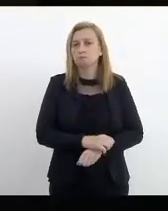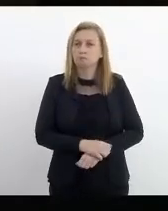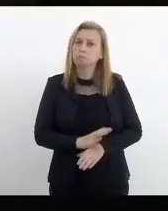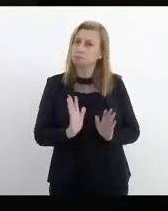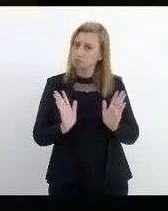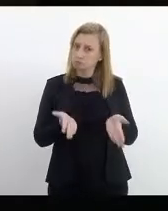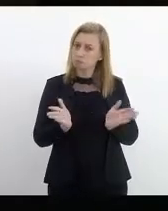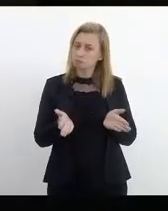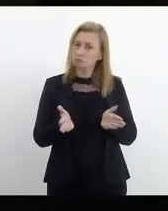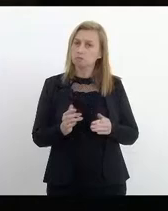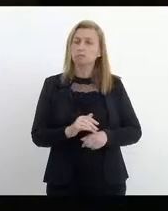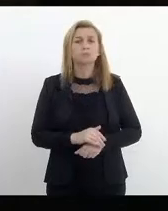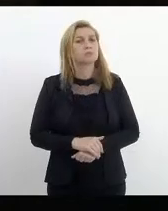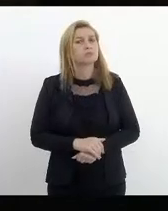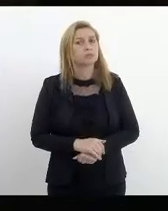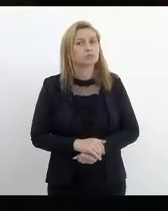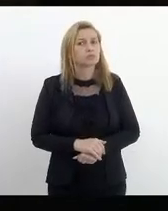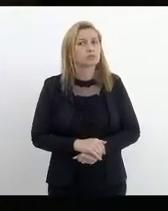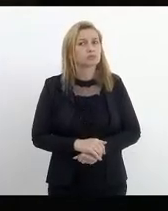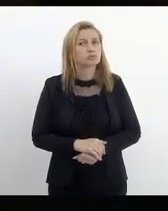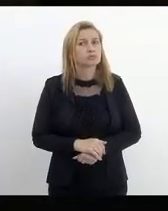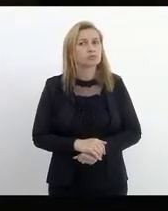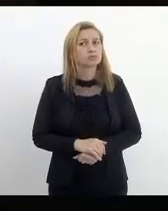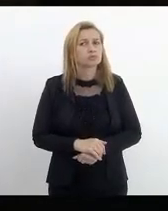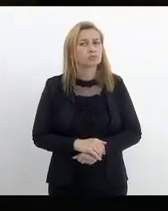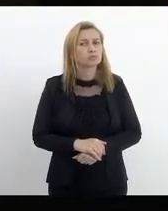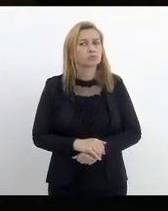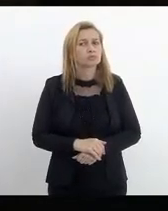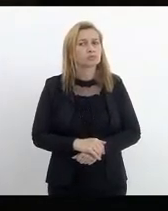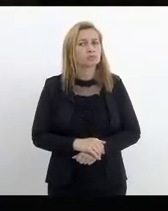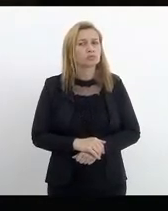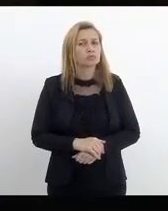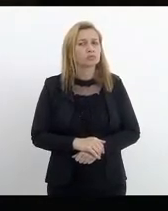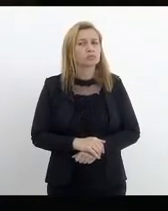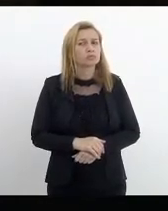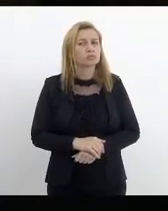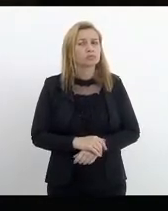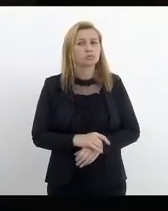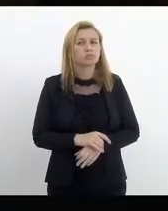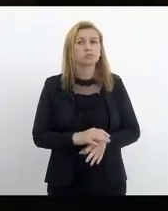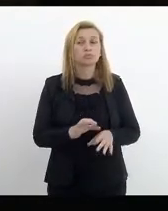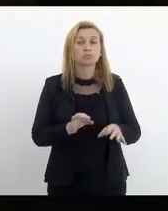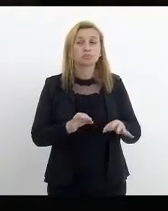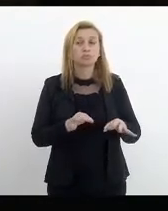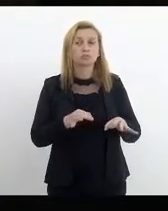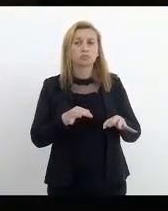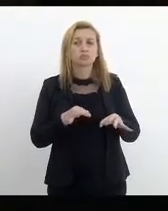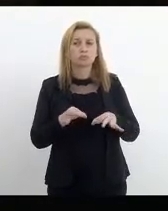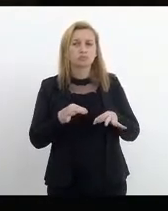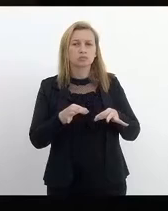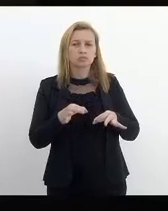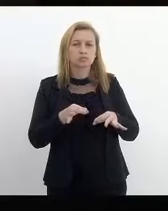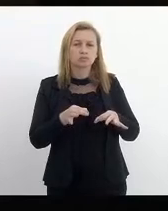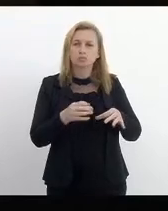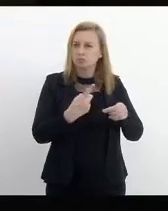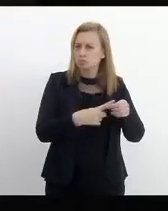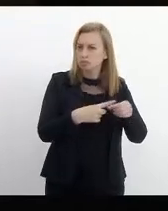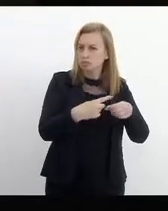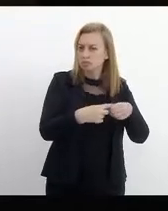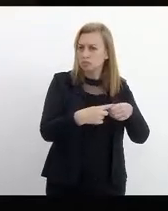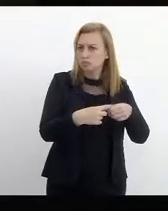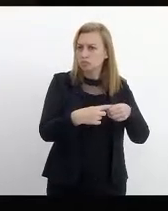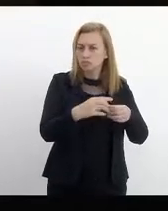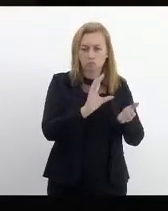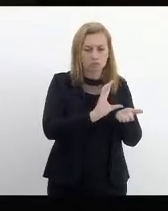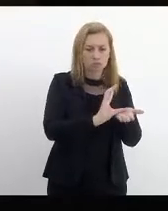e agora a intervenção feita no município alocação de